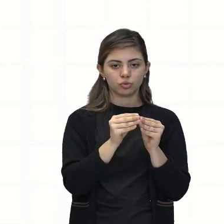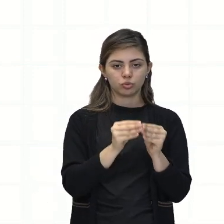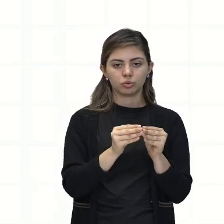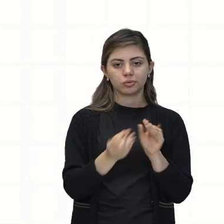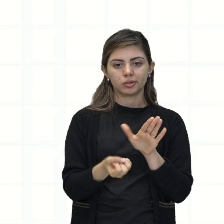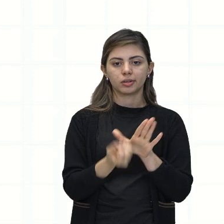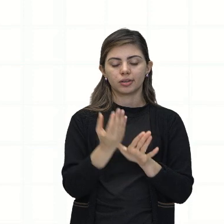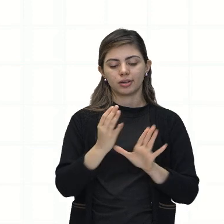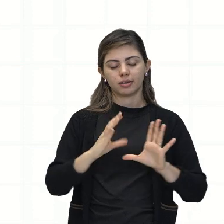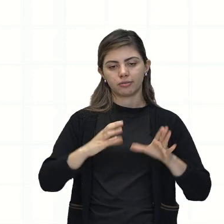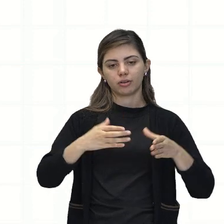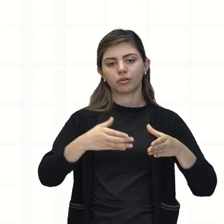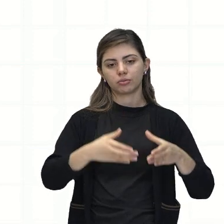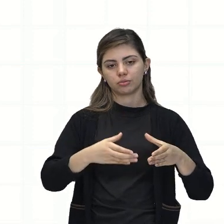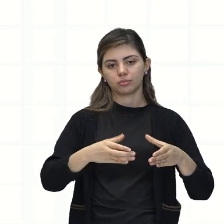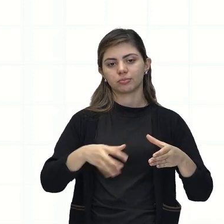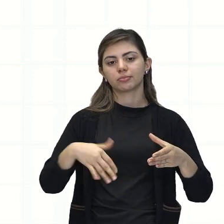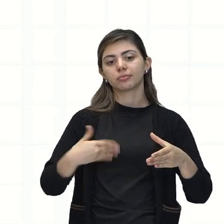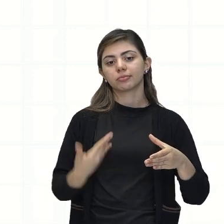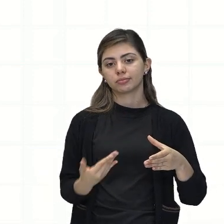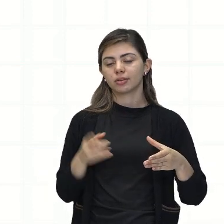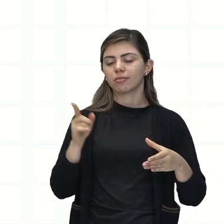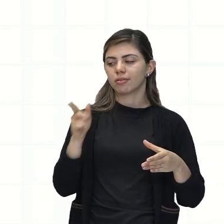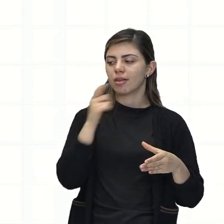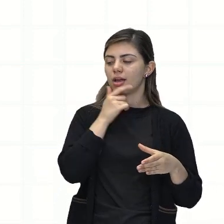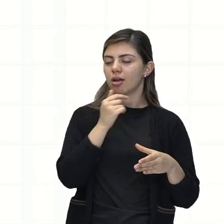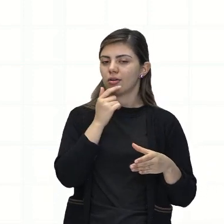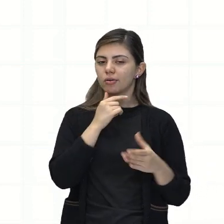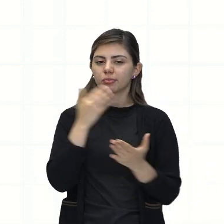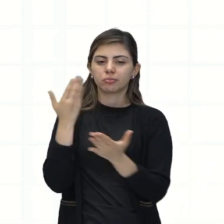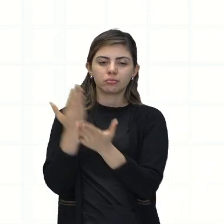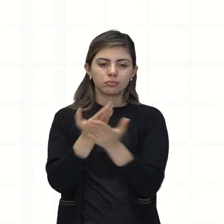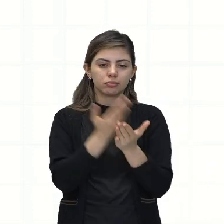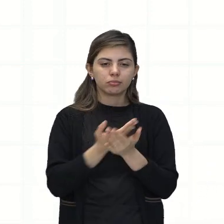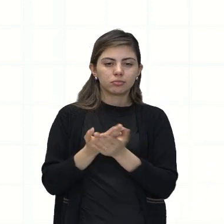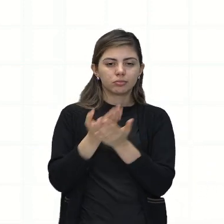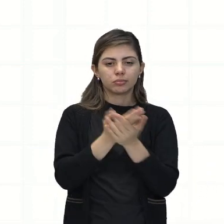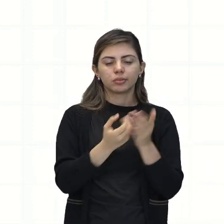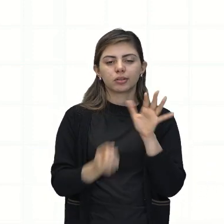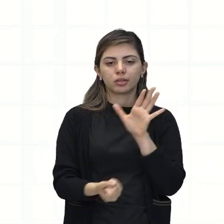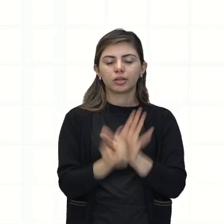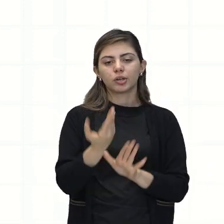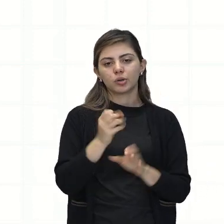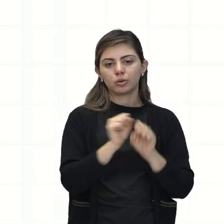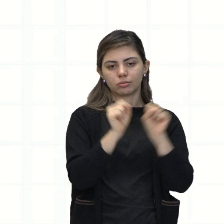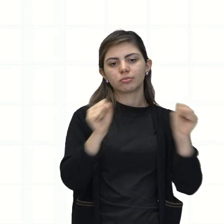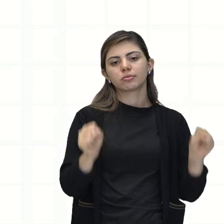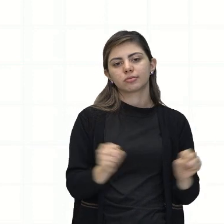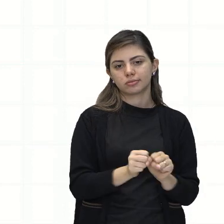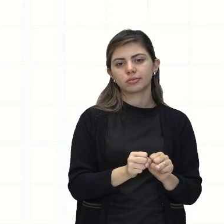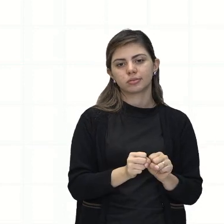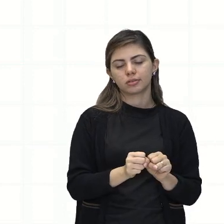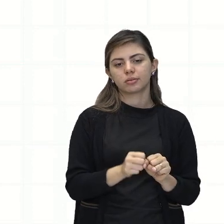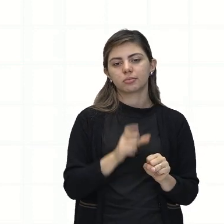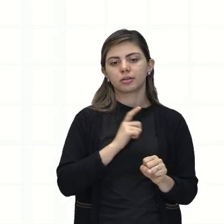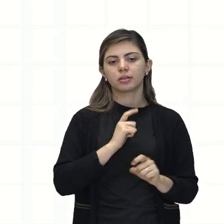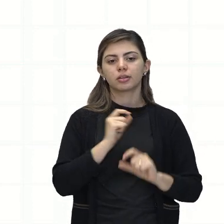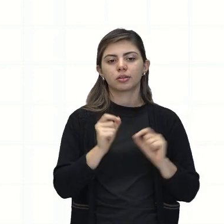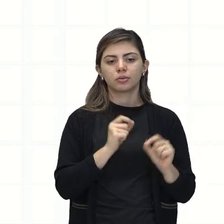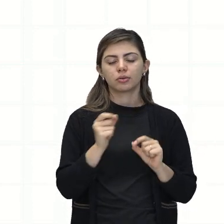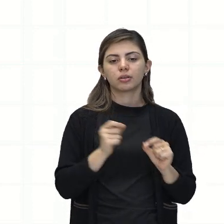E foi assim que Linneu teve um sistema hierárquico, que era formado pelo